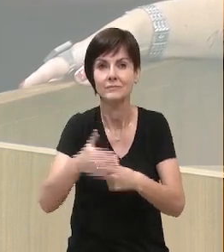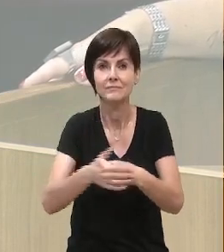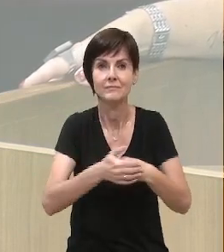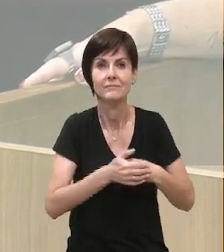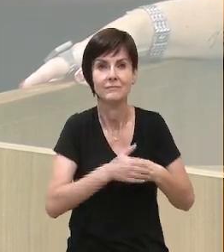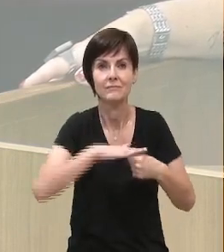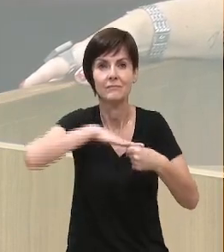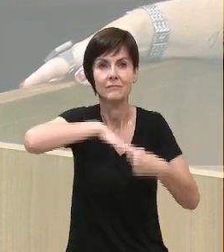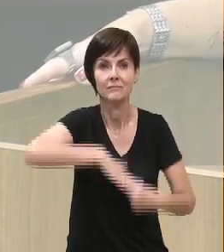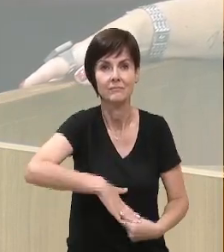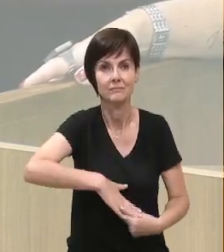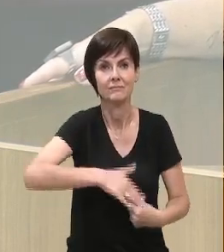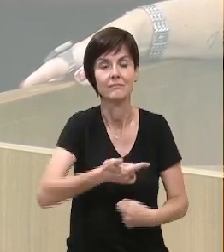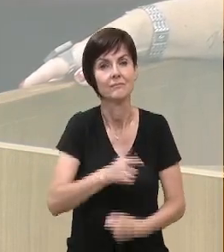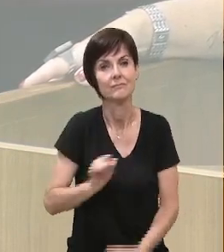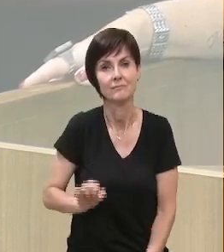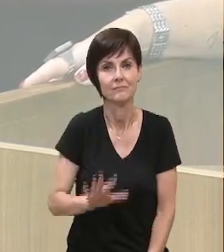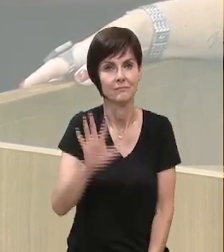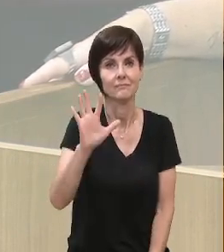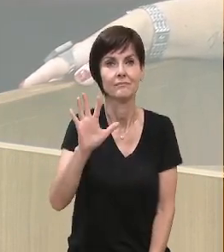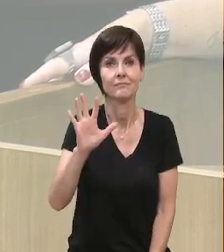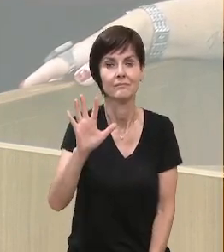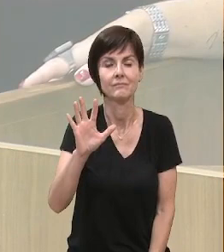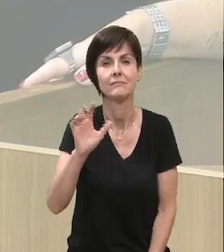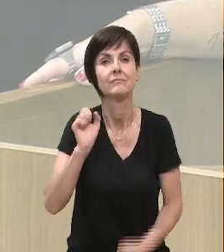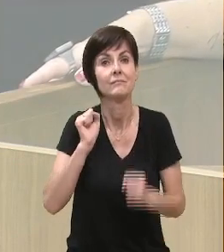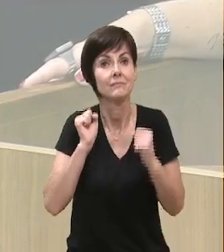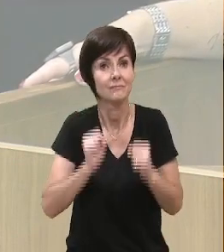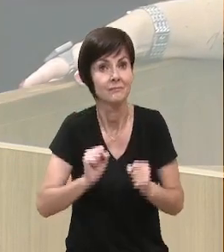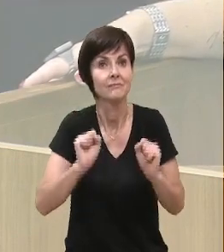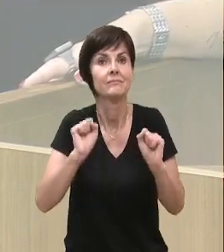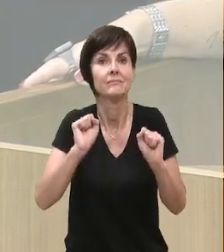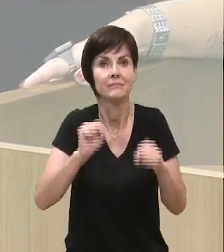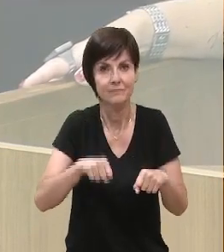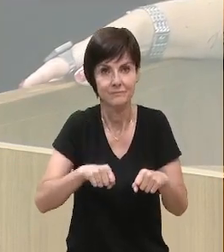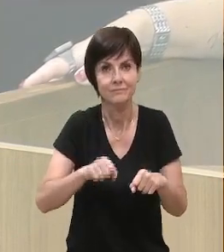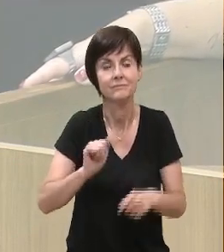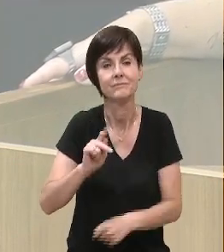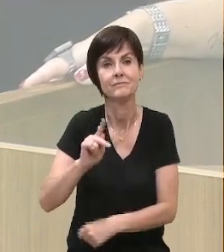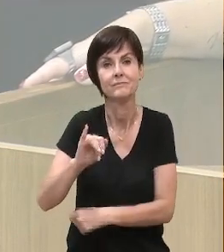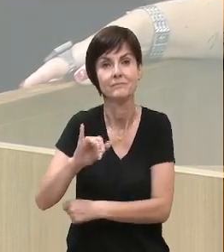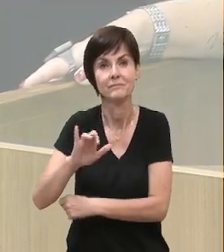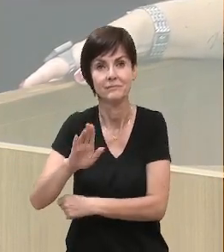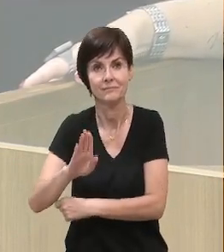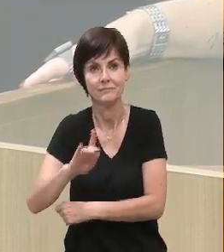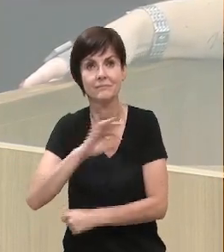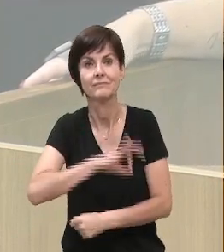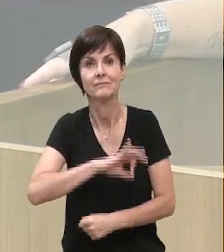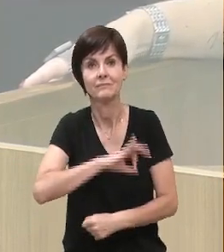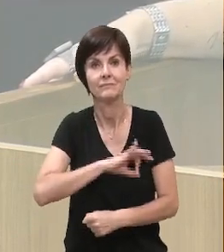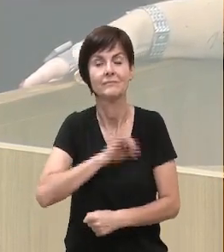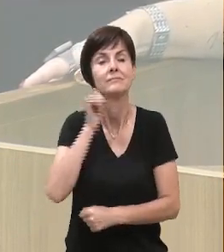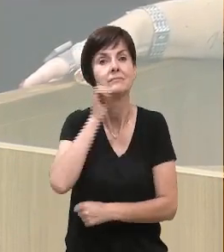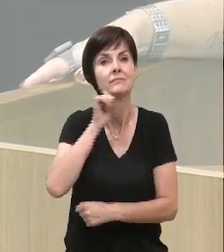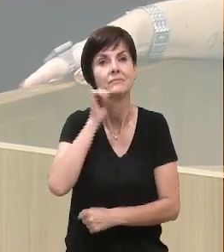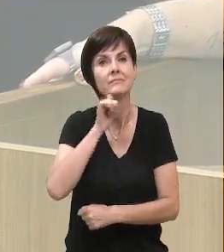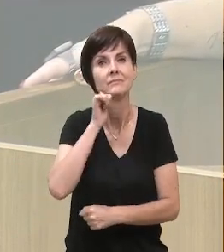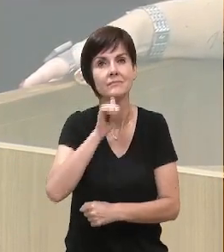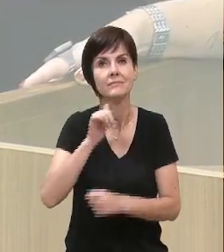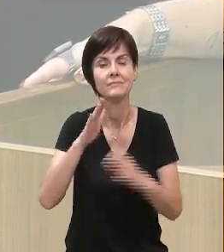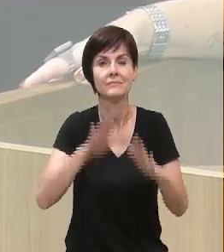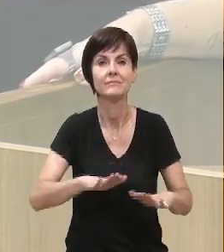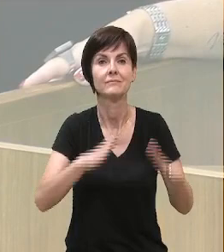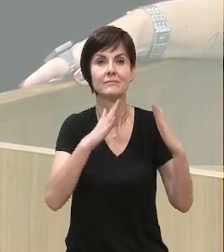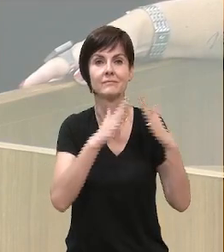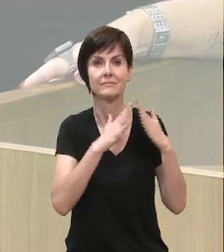secundarizado, desvalorizado e que poderia gerar, inclusive, renda para aquelas mulheres que ficam em